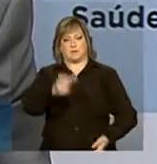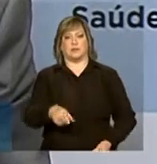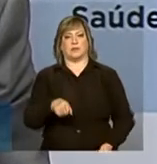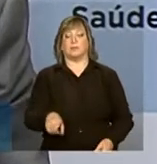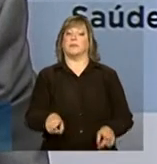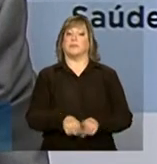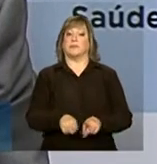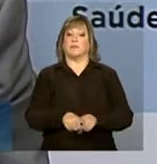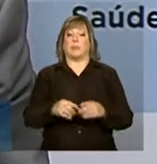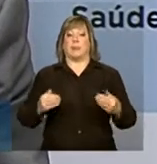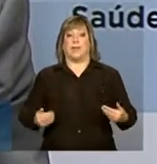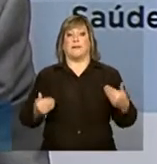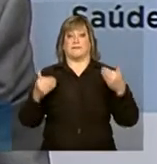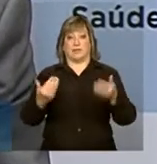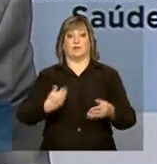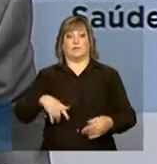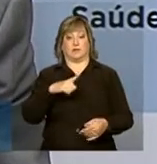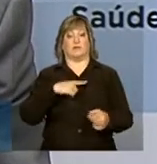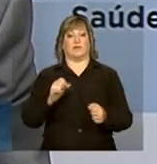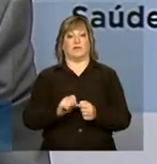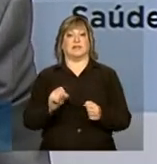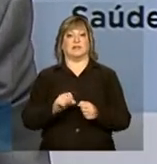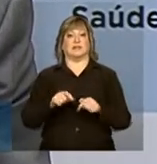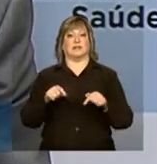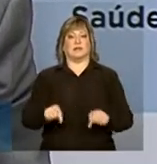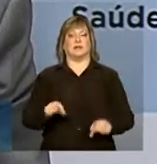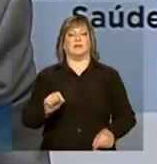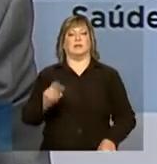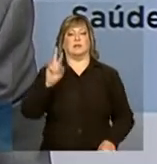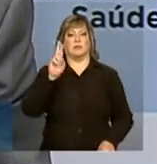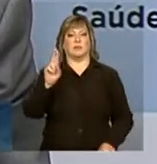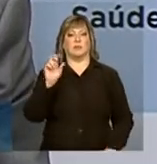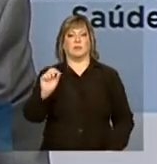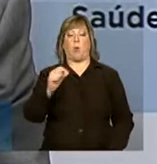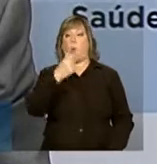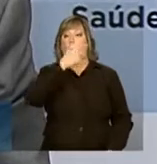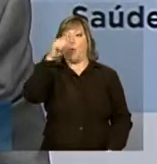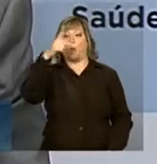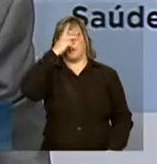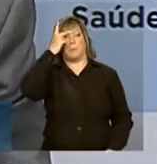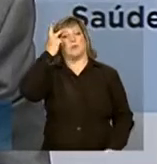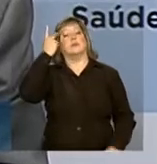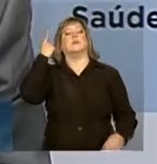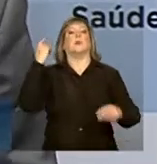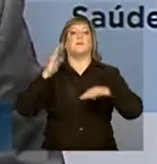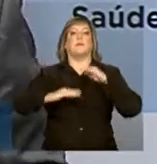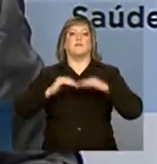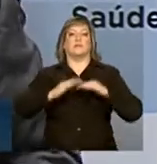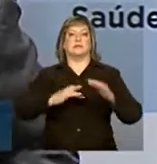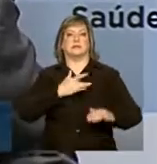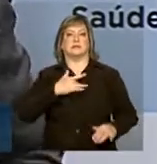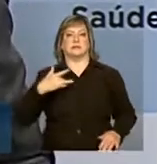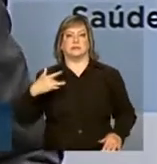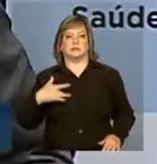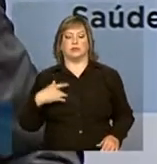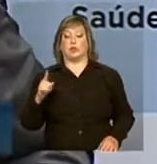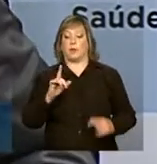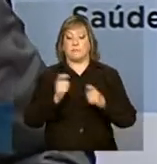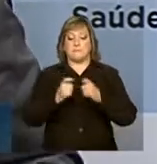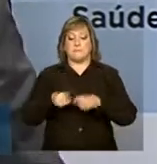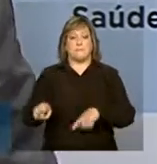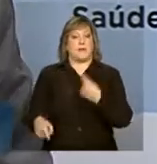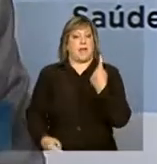para o avanço que nós estamos fazendo aqui do papel de outros profissionais de saúde, que não só o profissional